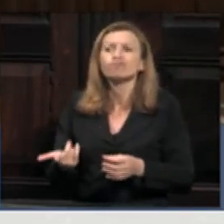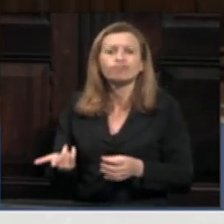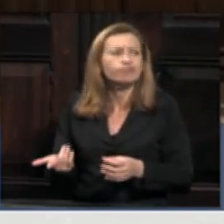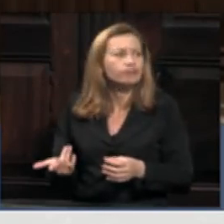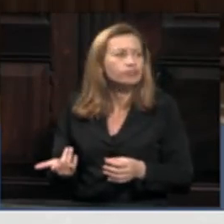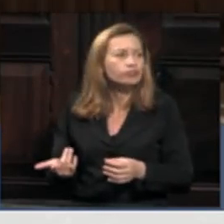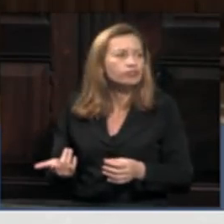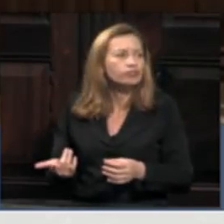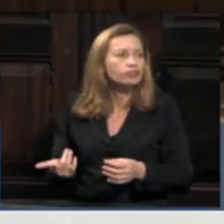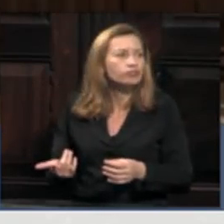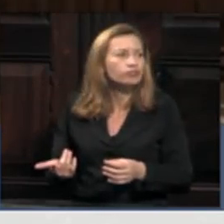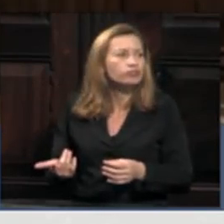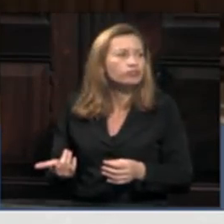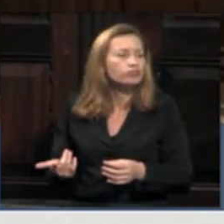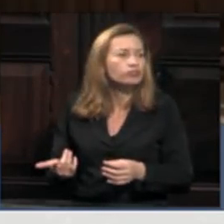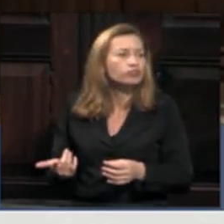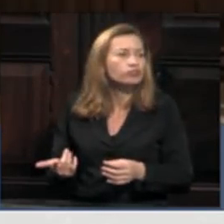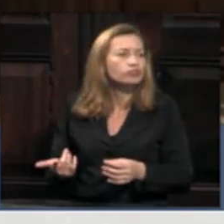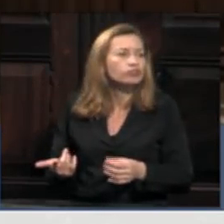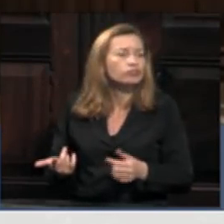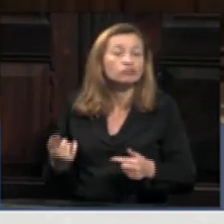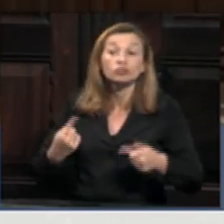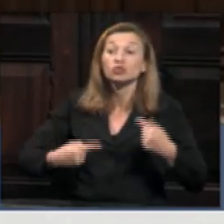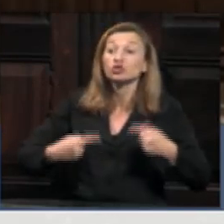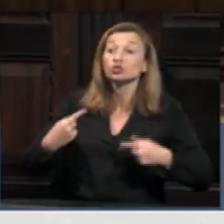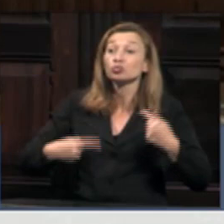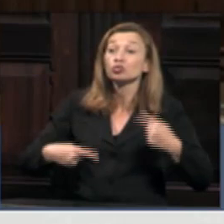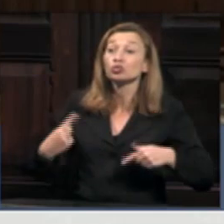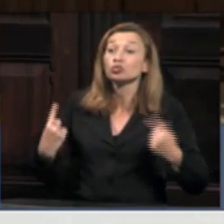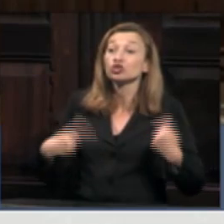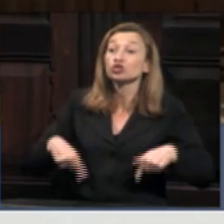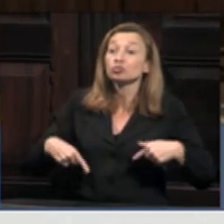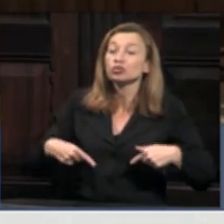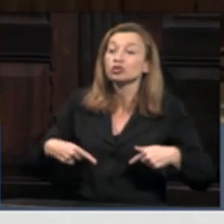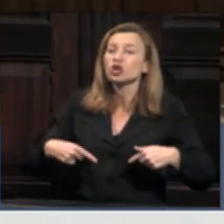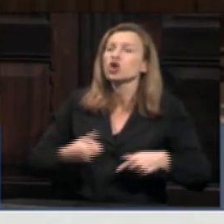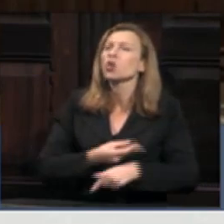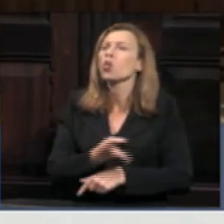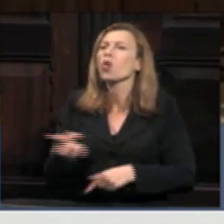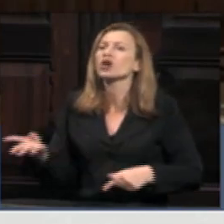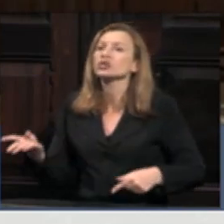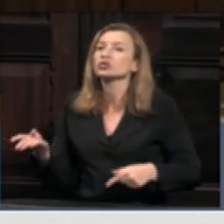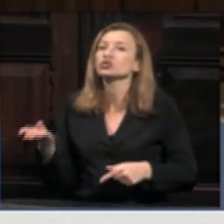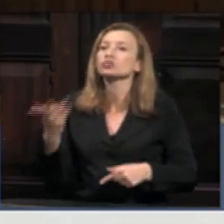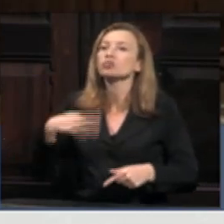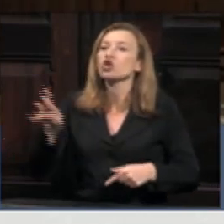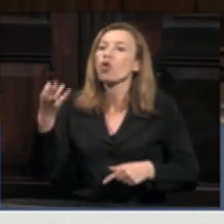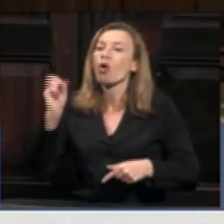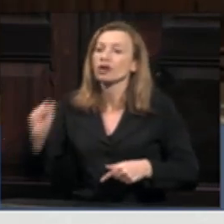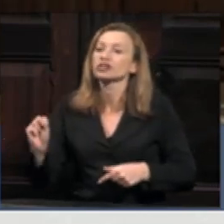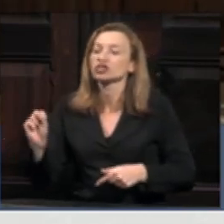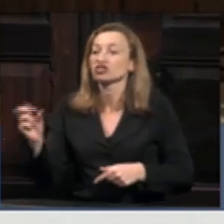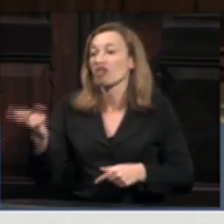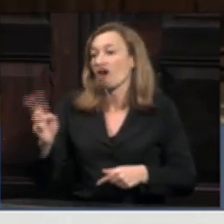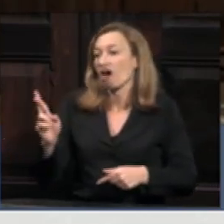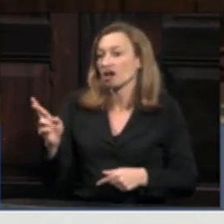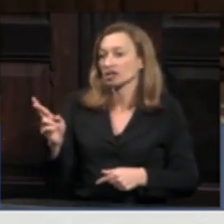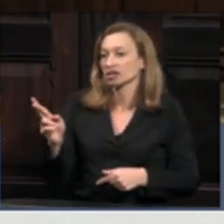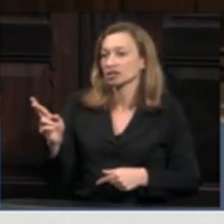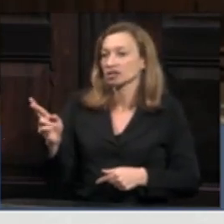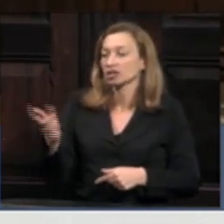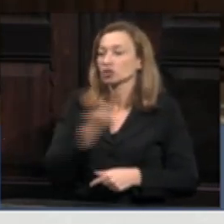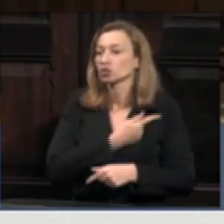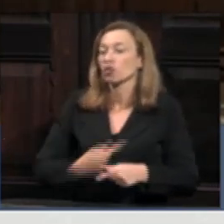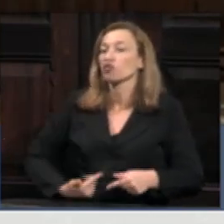de benesses espúrias, para ver quantos bilhões de reais os